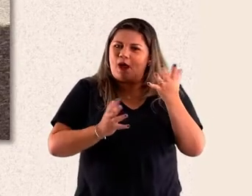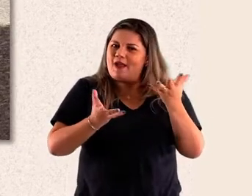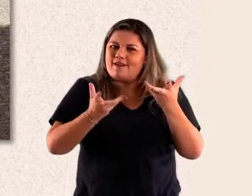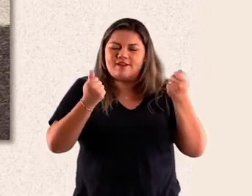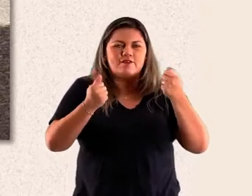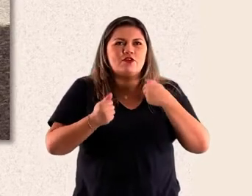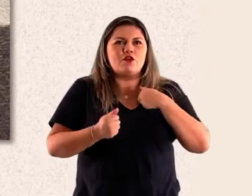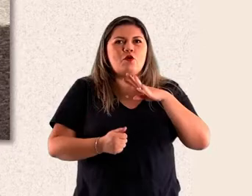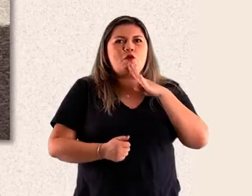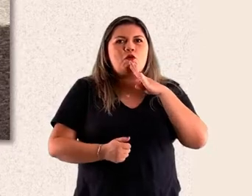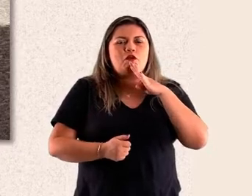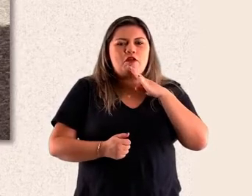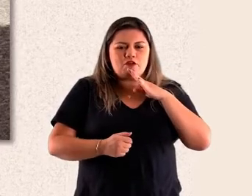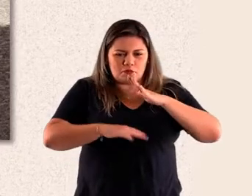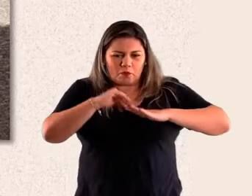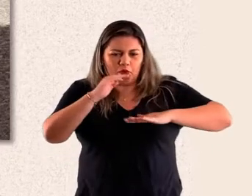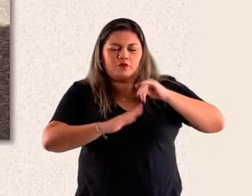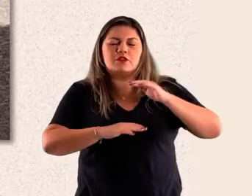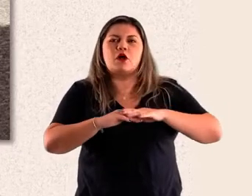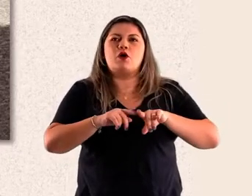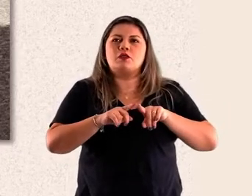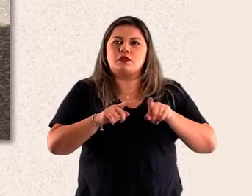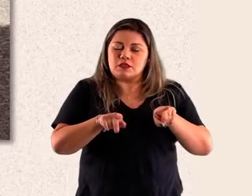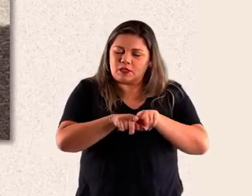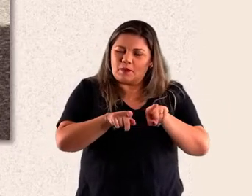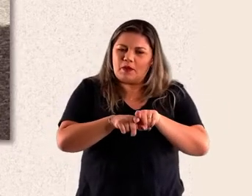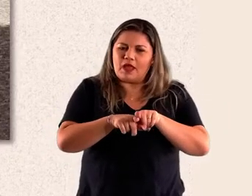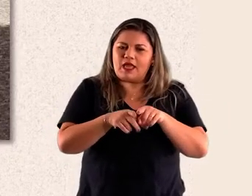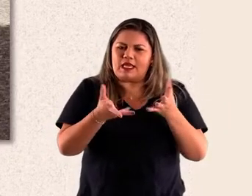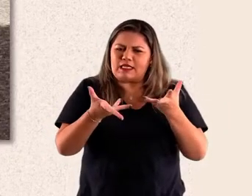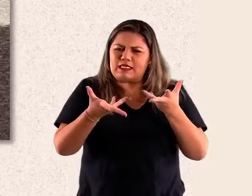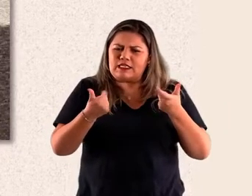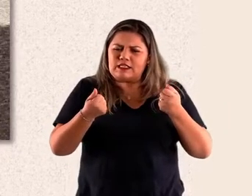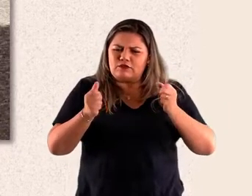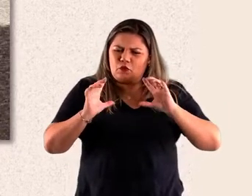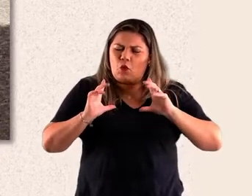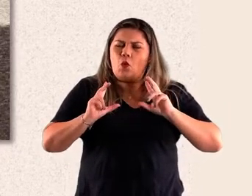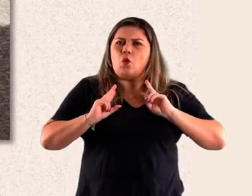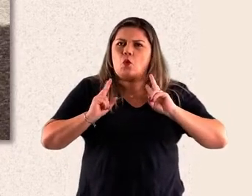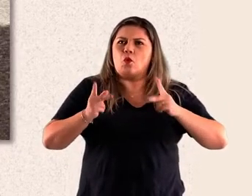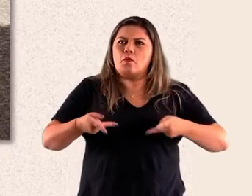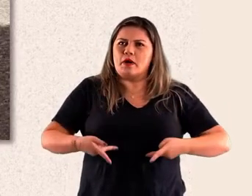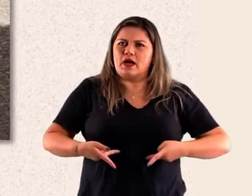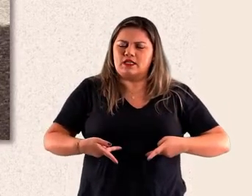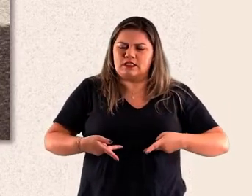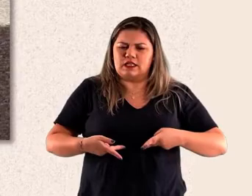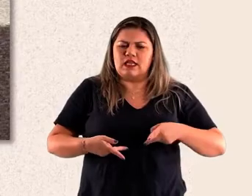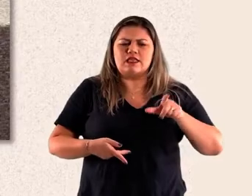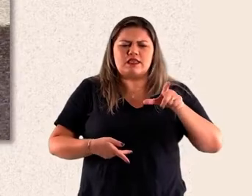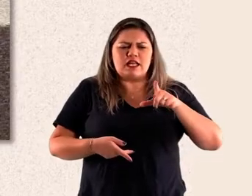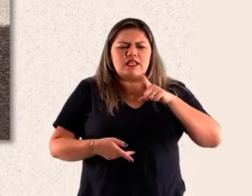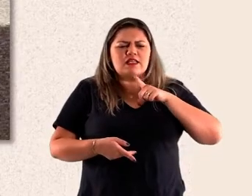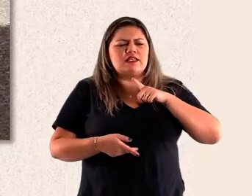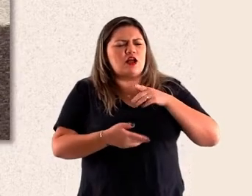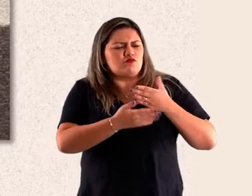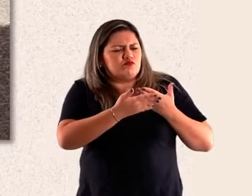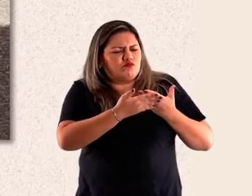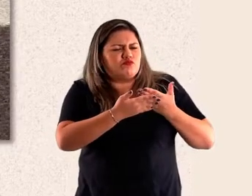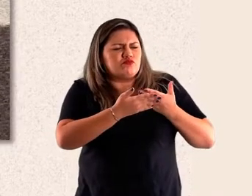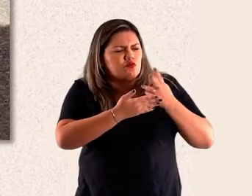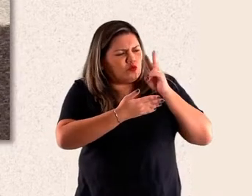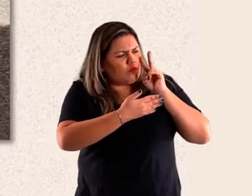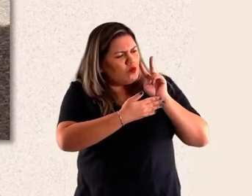profissional e uma uma pessoa muito incrível humanamente falando ela tem se dedicado a um olhar uma